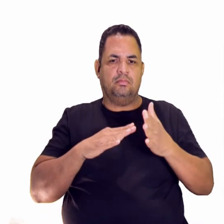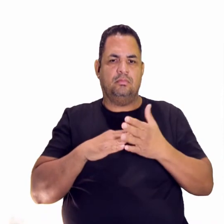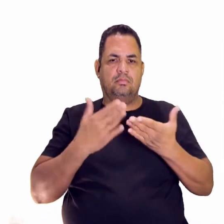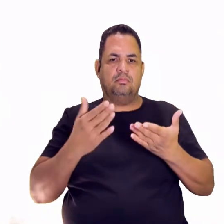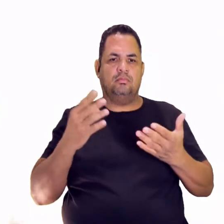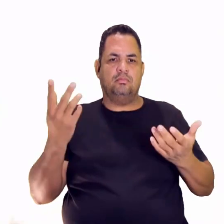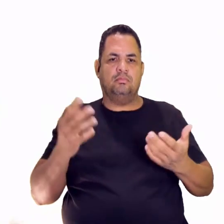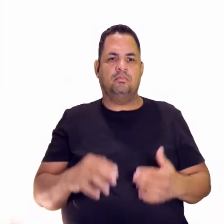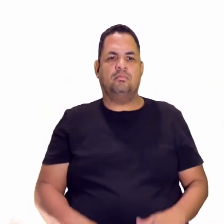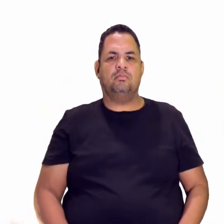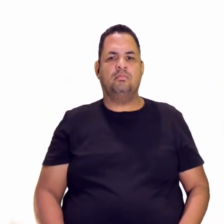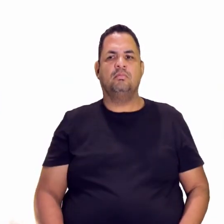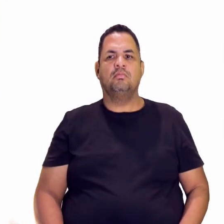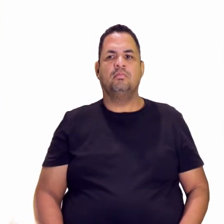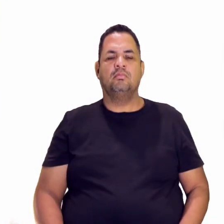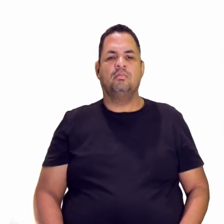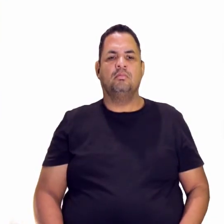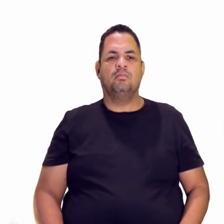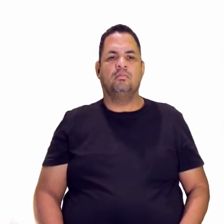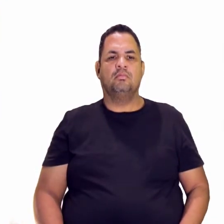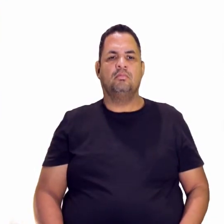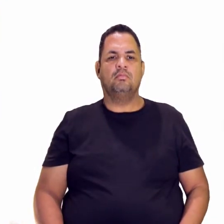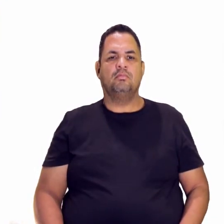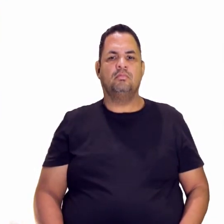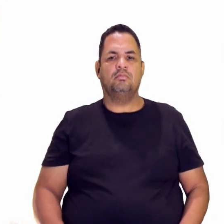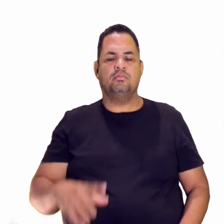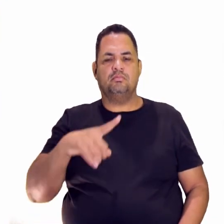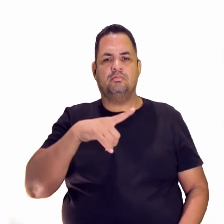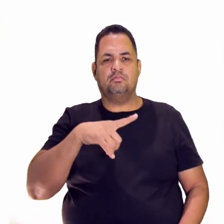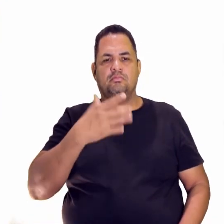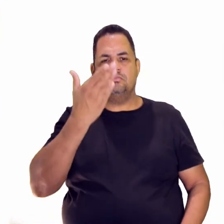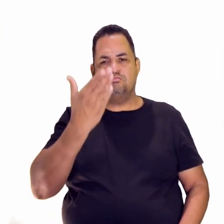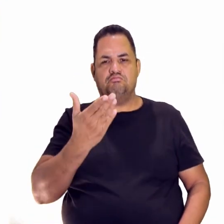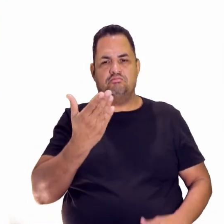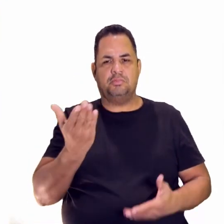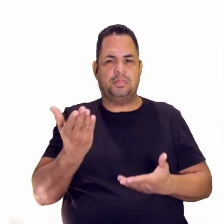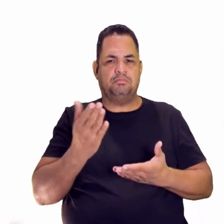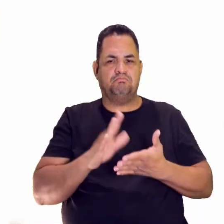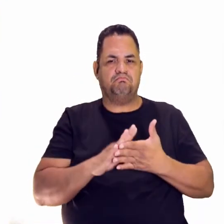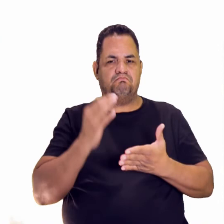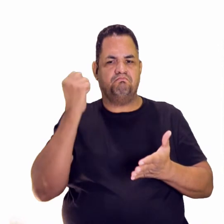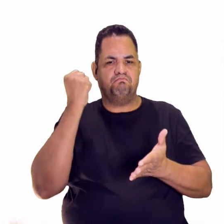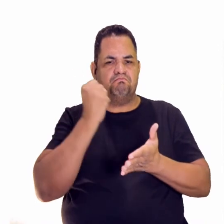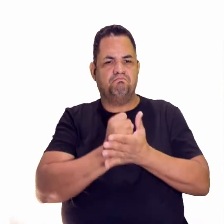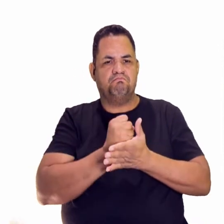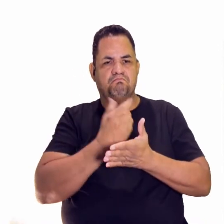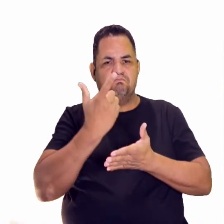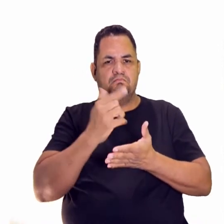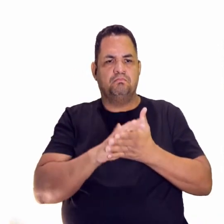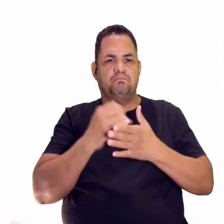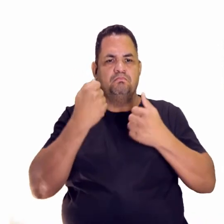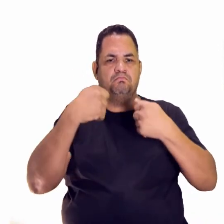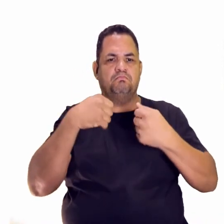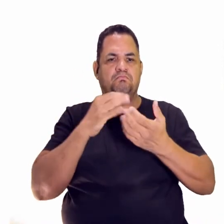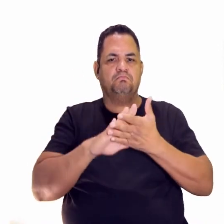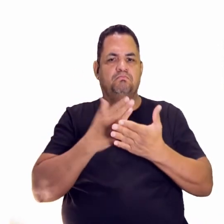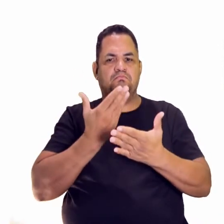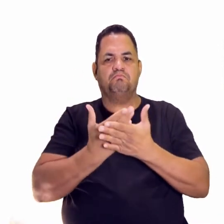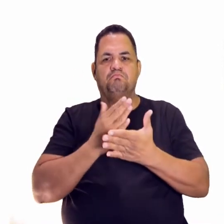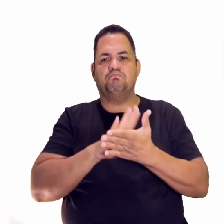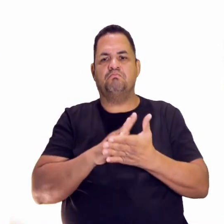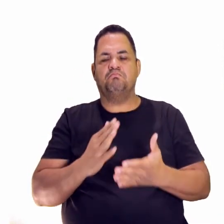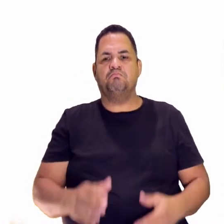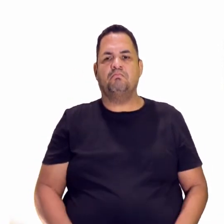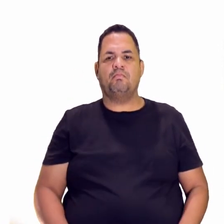é contemporâneo, né? As obras têm uma intensidade marcante, muitas possibilidades de